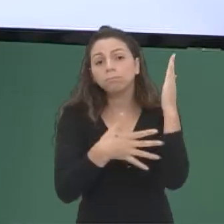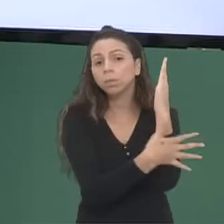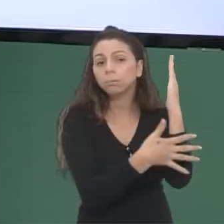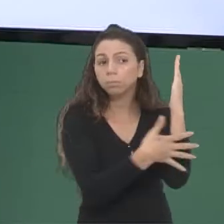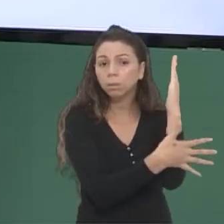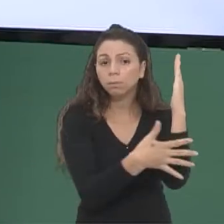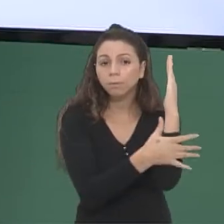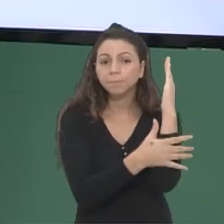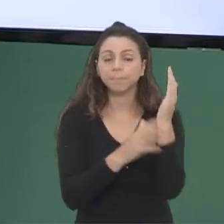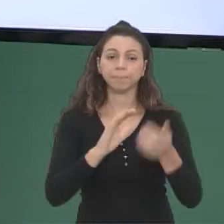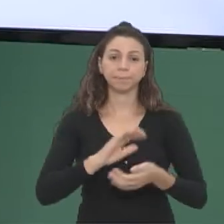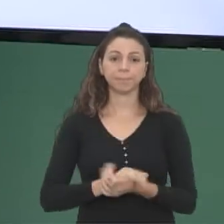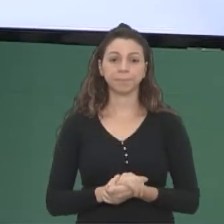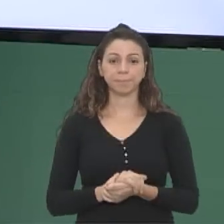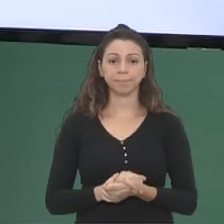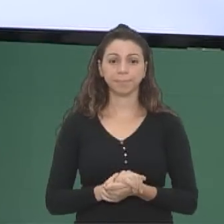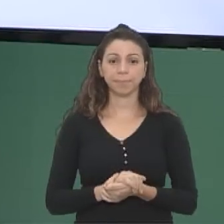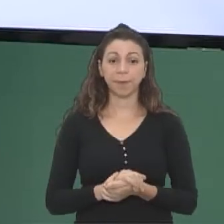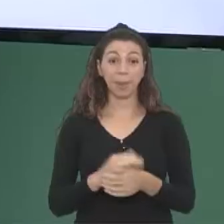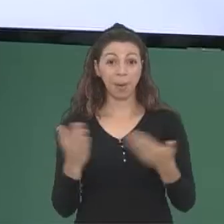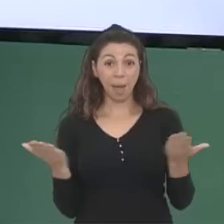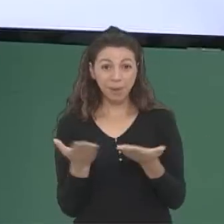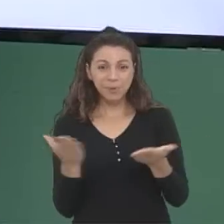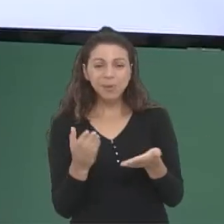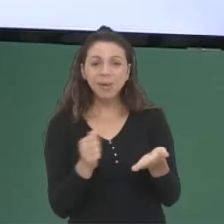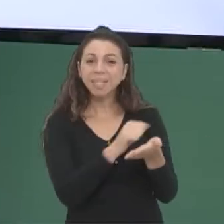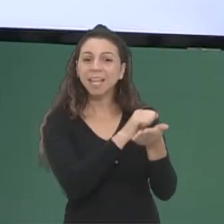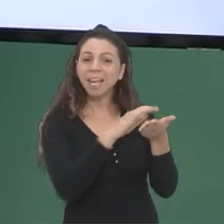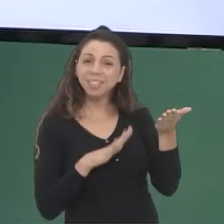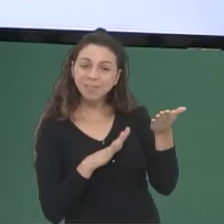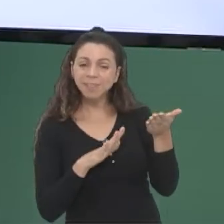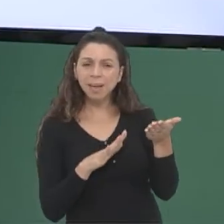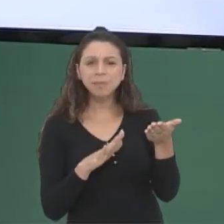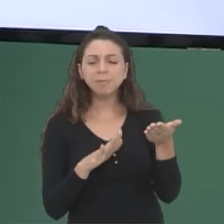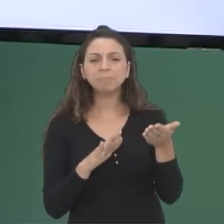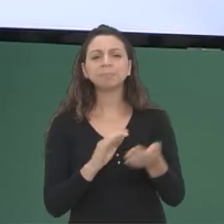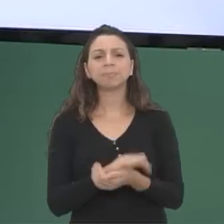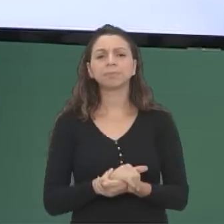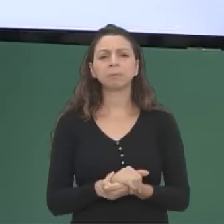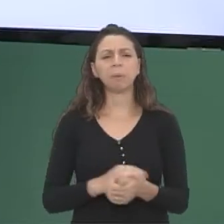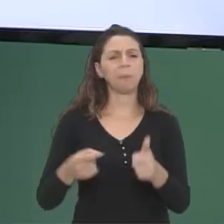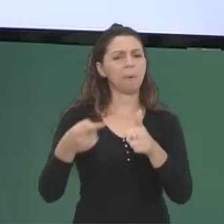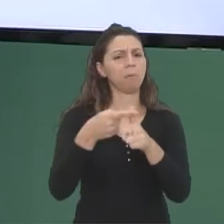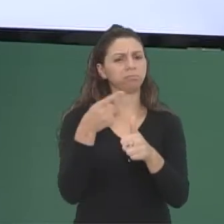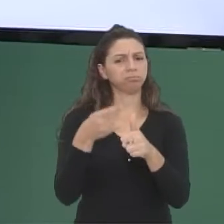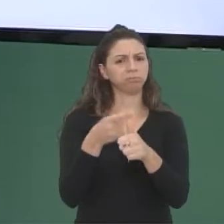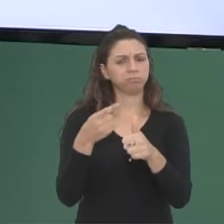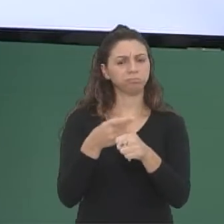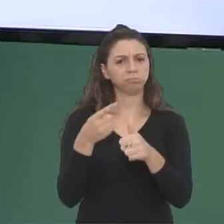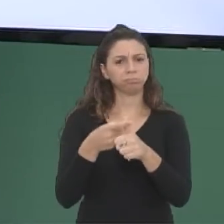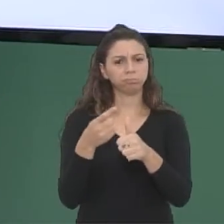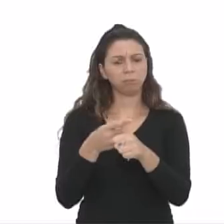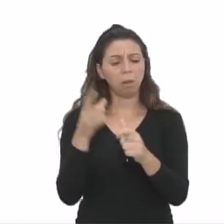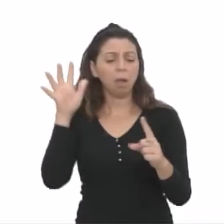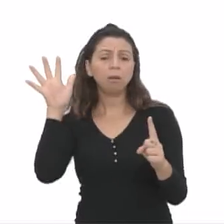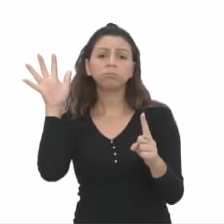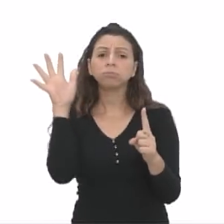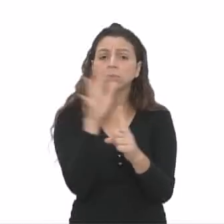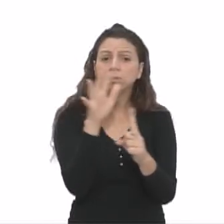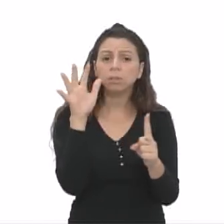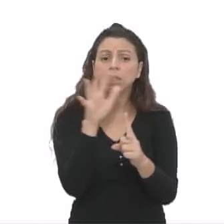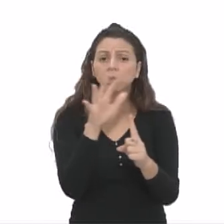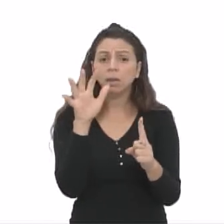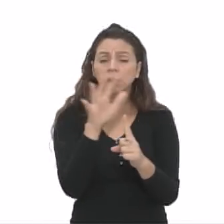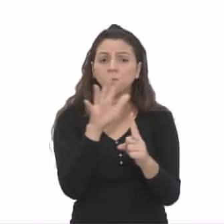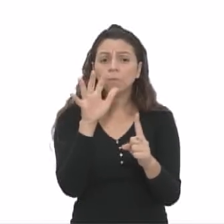que vocês gostam bastante. É a hora do quiz. Então acompanhem comigo a pergunta. Número 1. A ação dos agentes físicos, nós